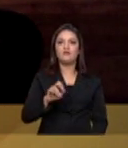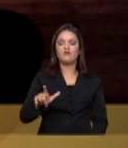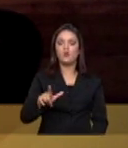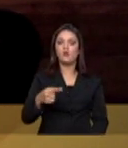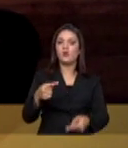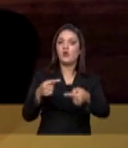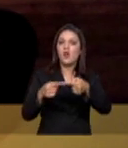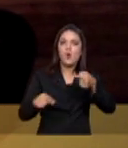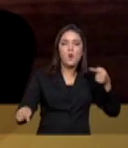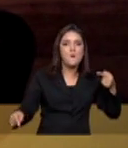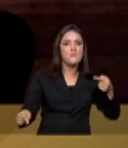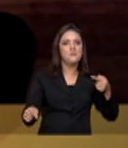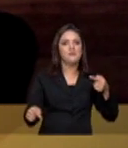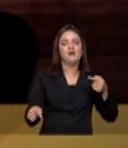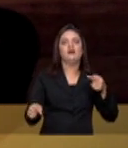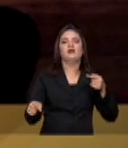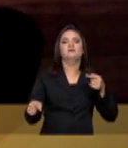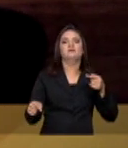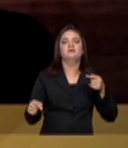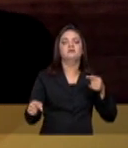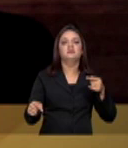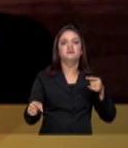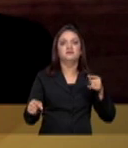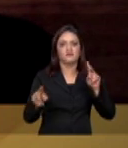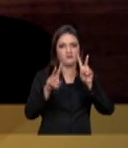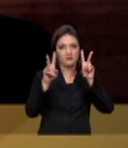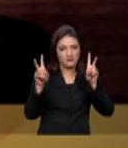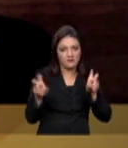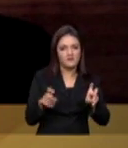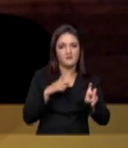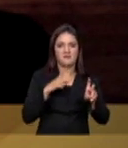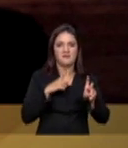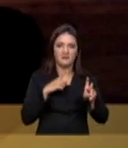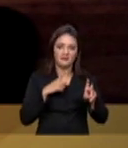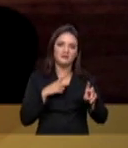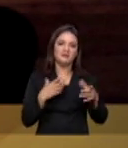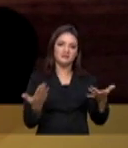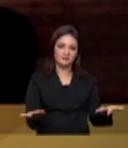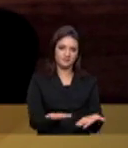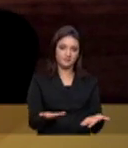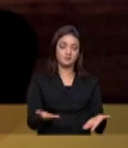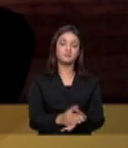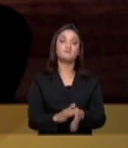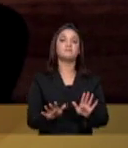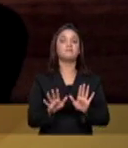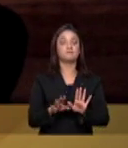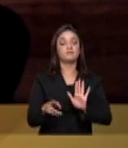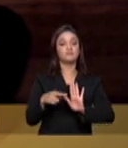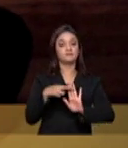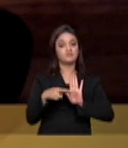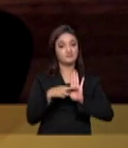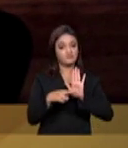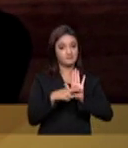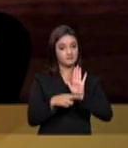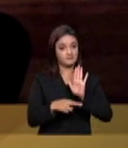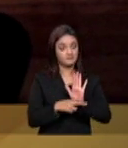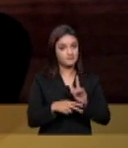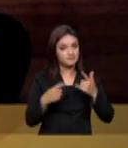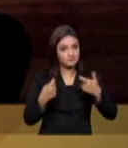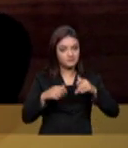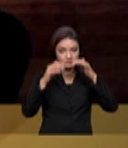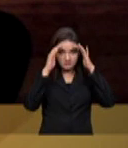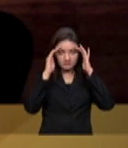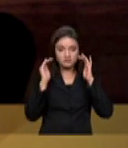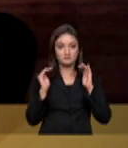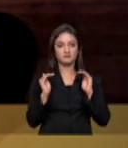com tal envergadura funcional nada otan a regra há de ser